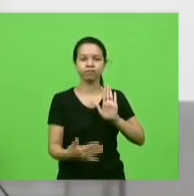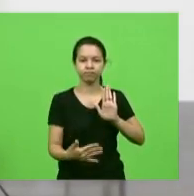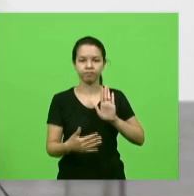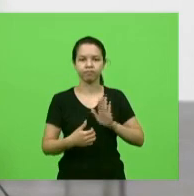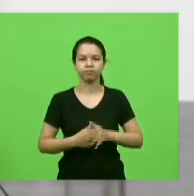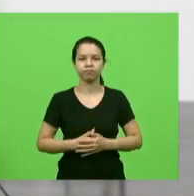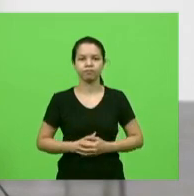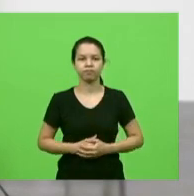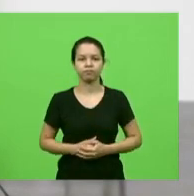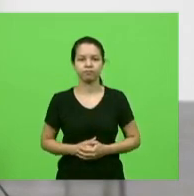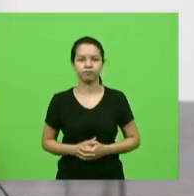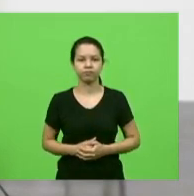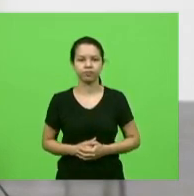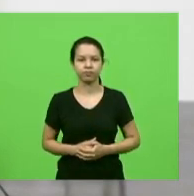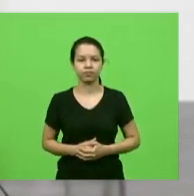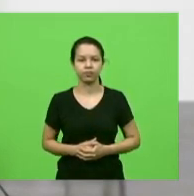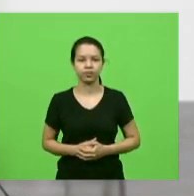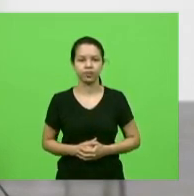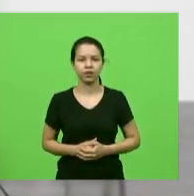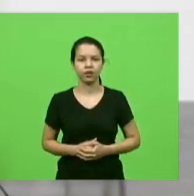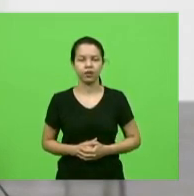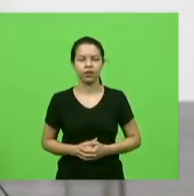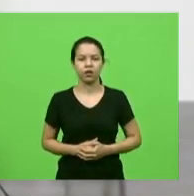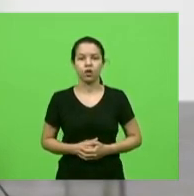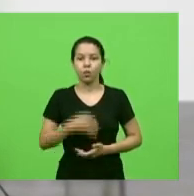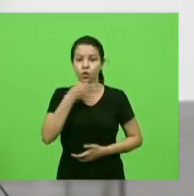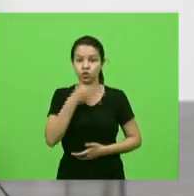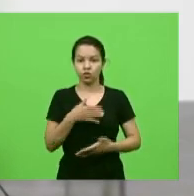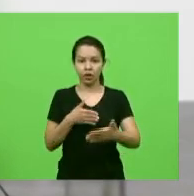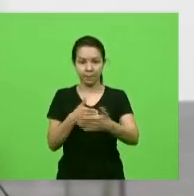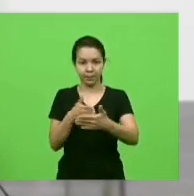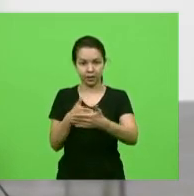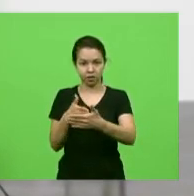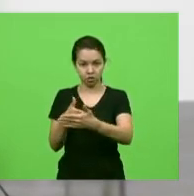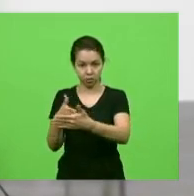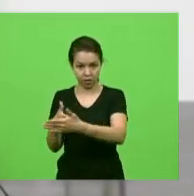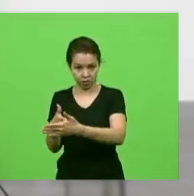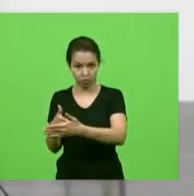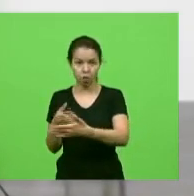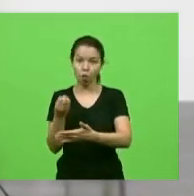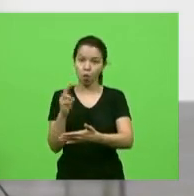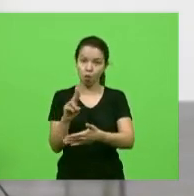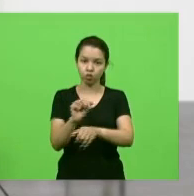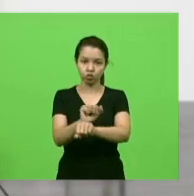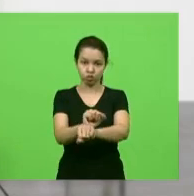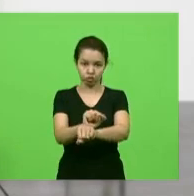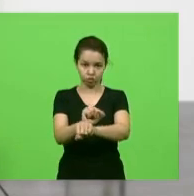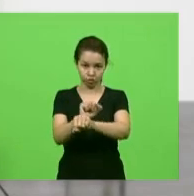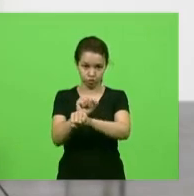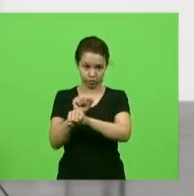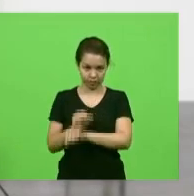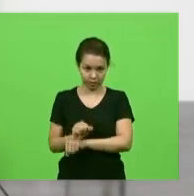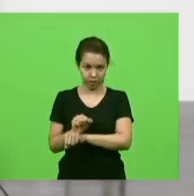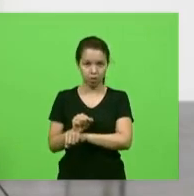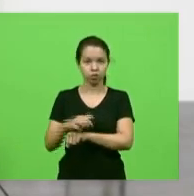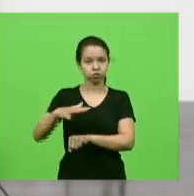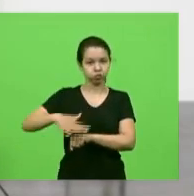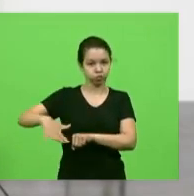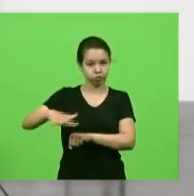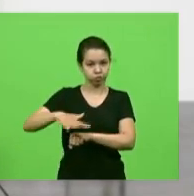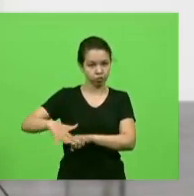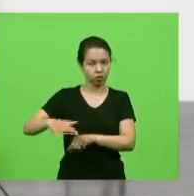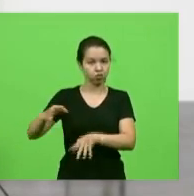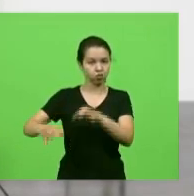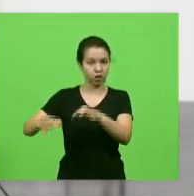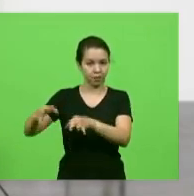de impedimento e suspeição que visam a garantia de imparcialidade nas causas perante o Poder Judiciário não